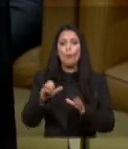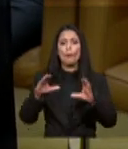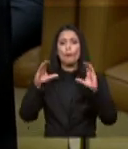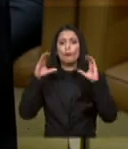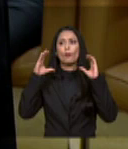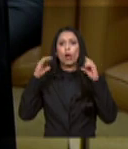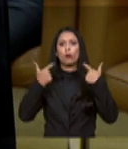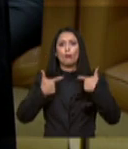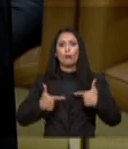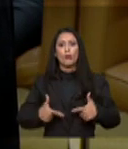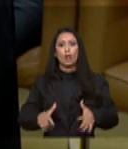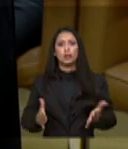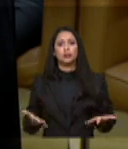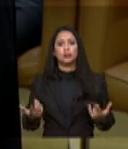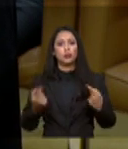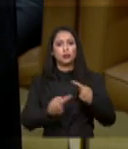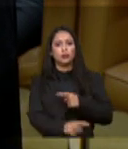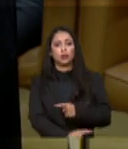sua